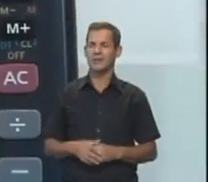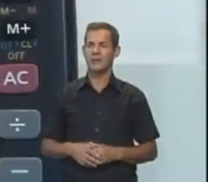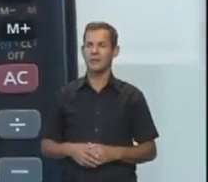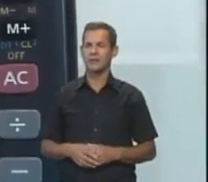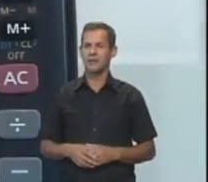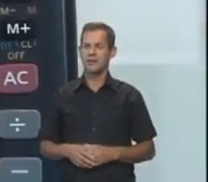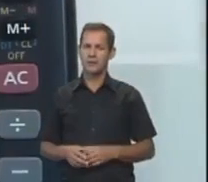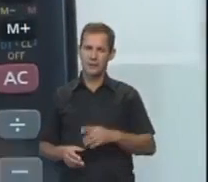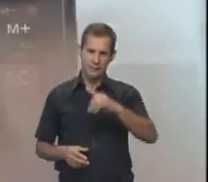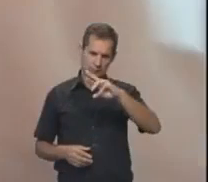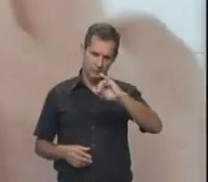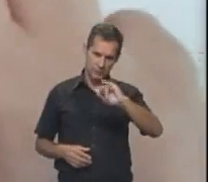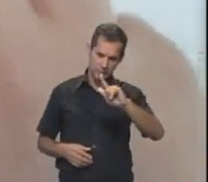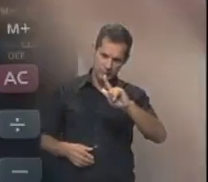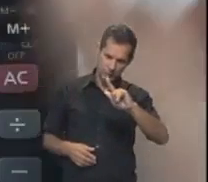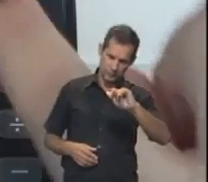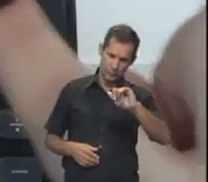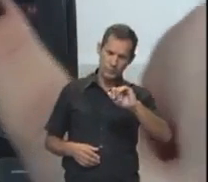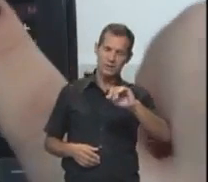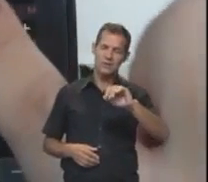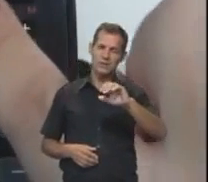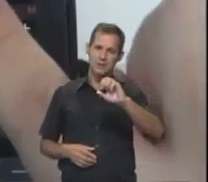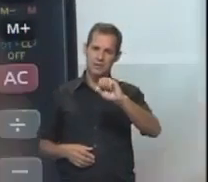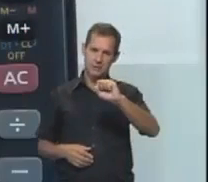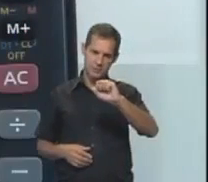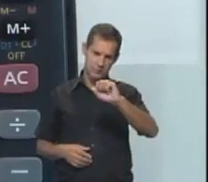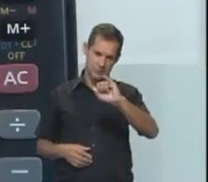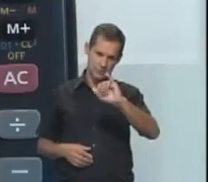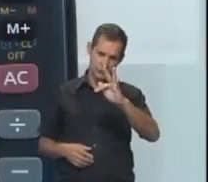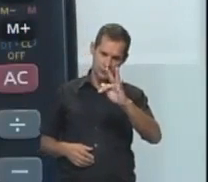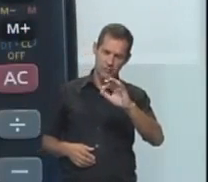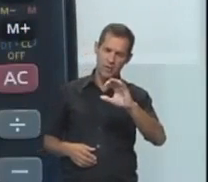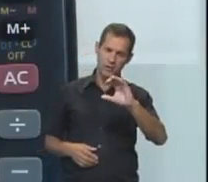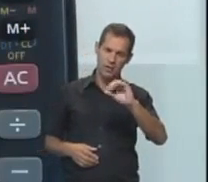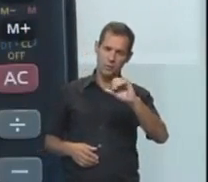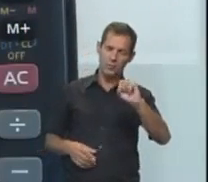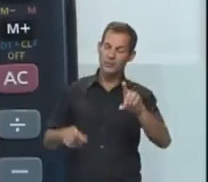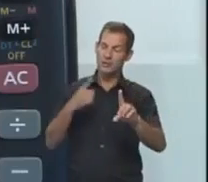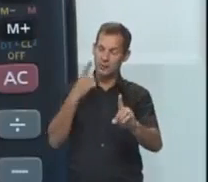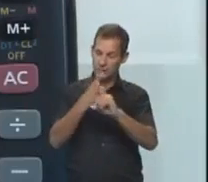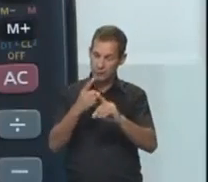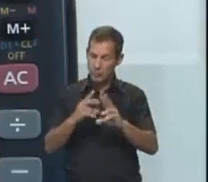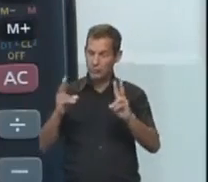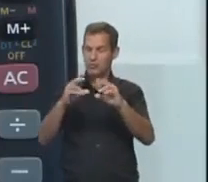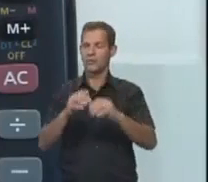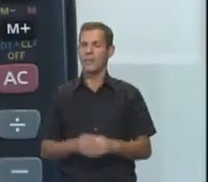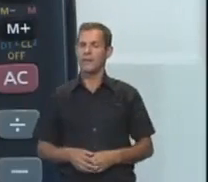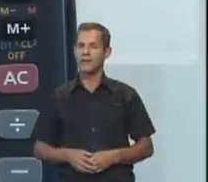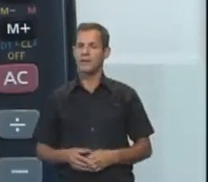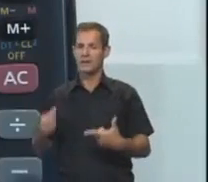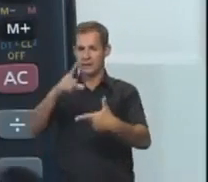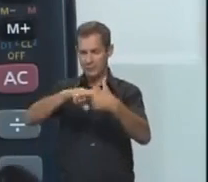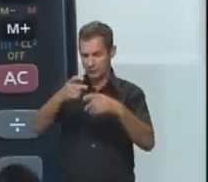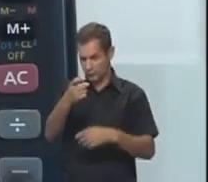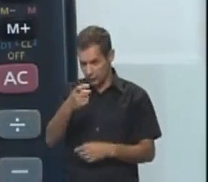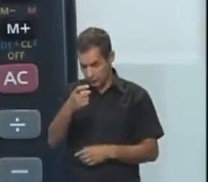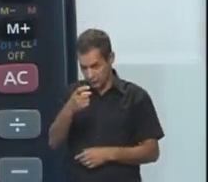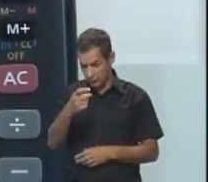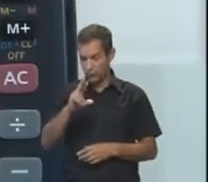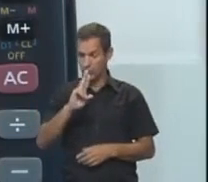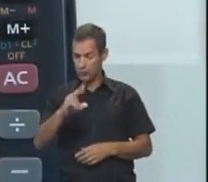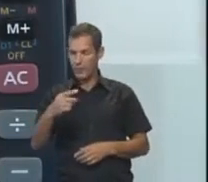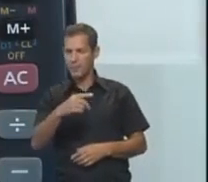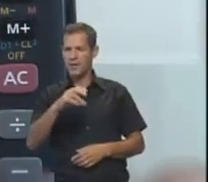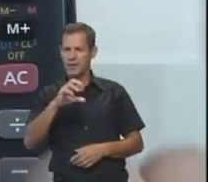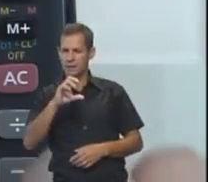em degree. Shift, cosseno e o valor que você encontrou da divisão de x sobre r, no nosso caso,